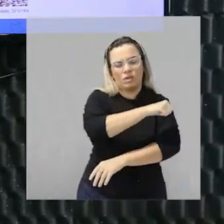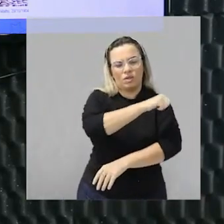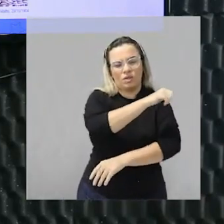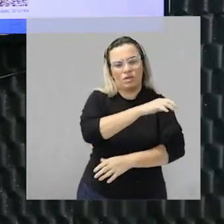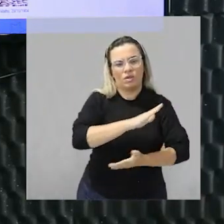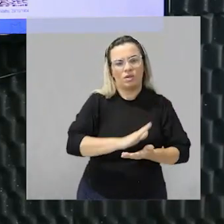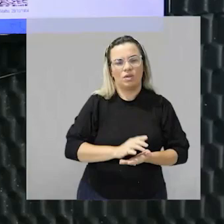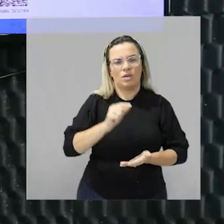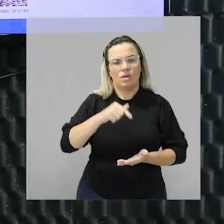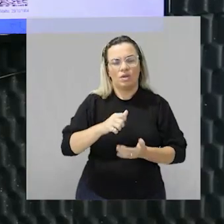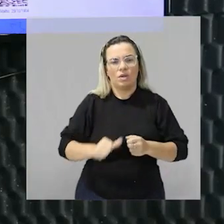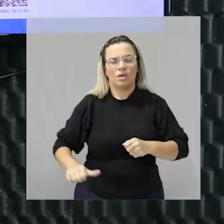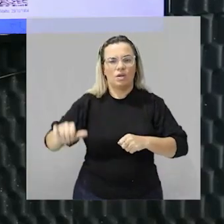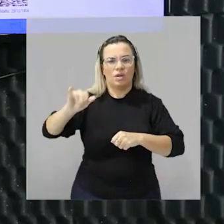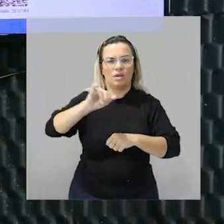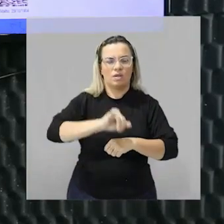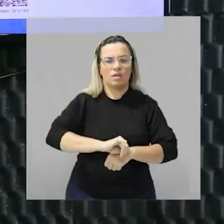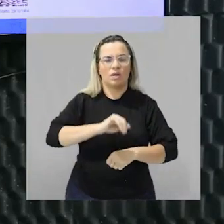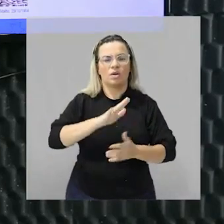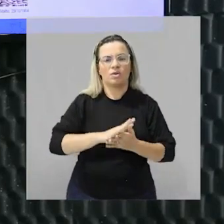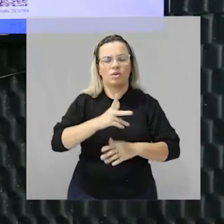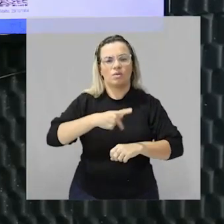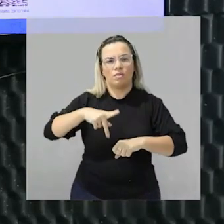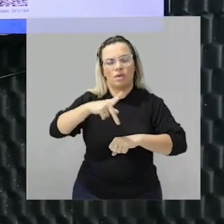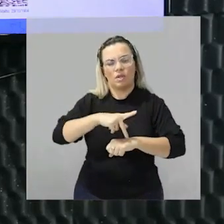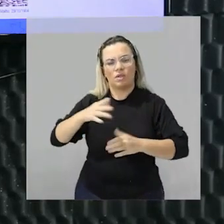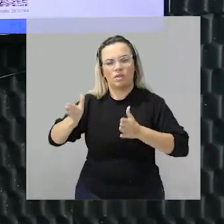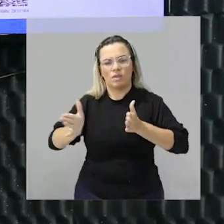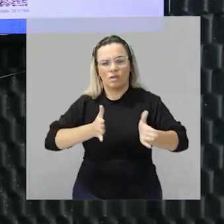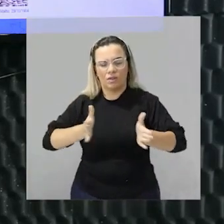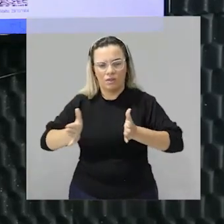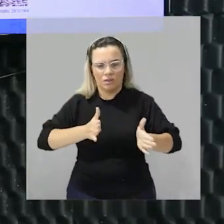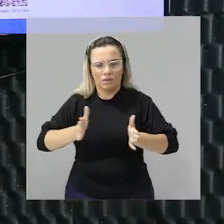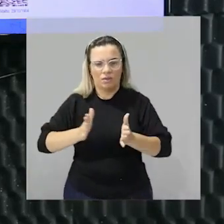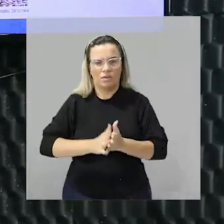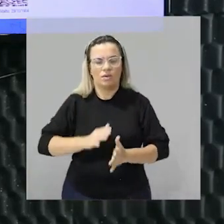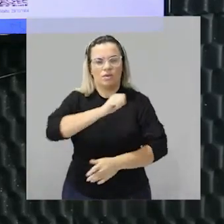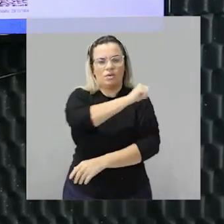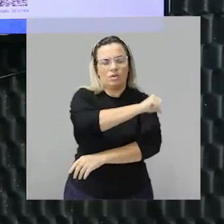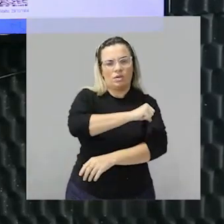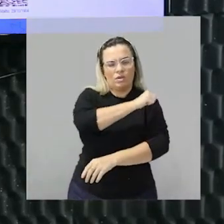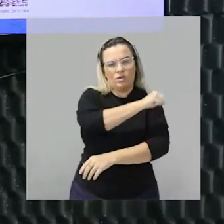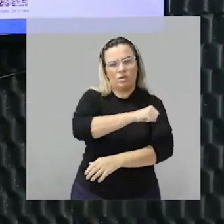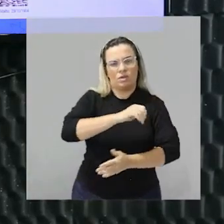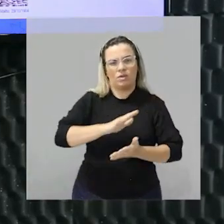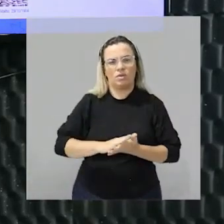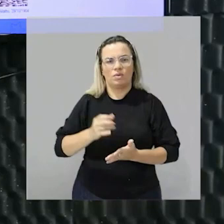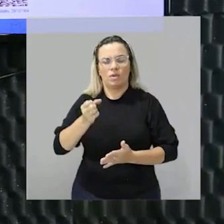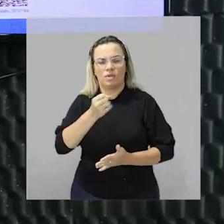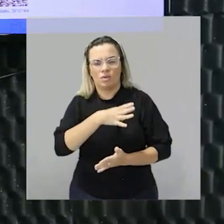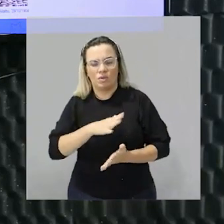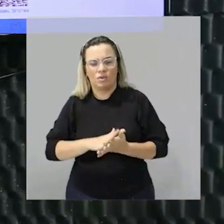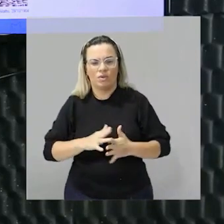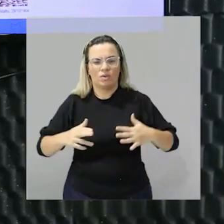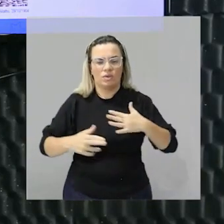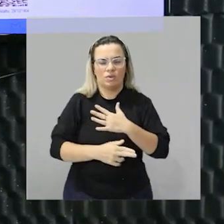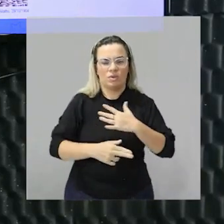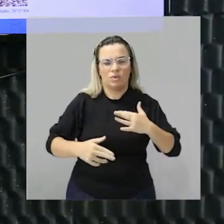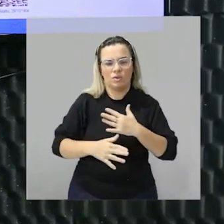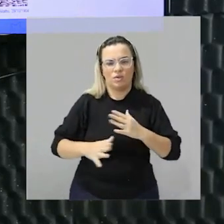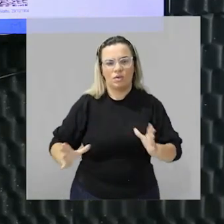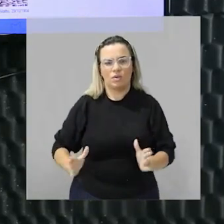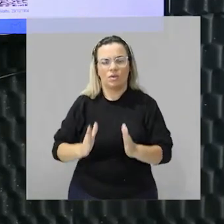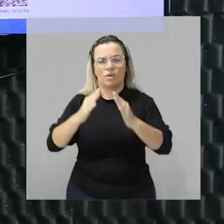a capital do país na época. Então o Rio de Janeiro passa por um processo de reurbanização, cortiços estão